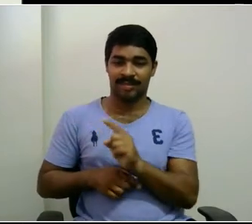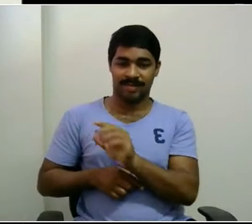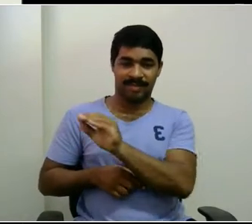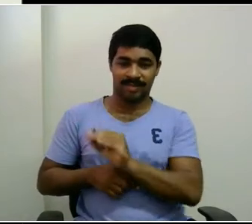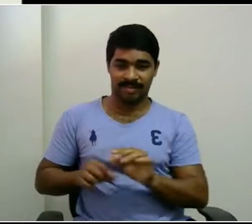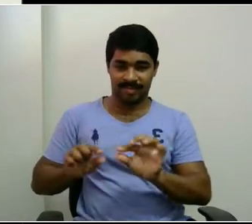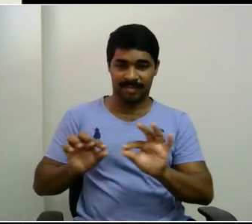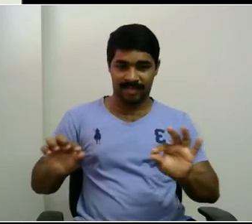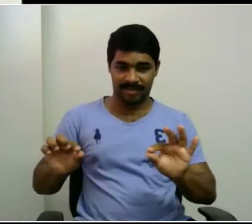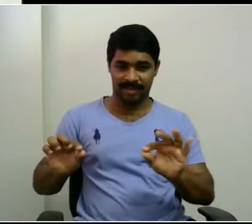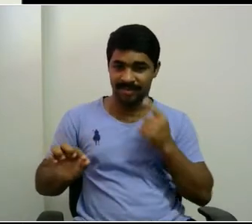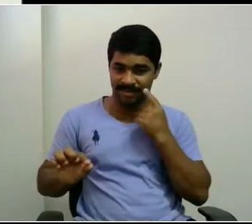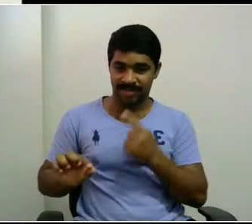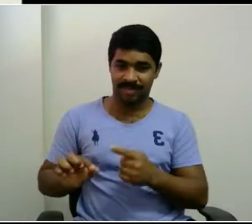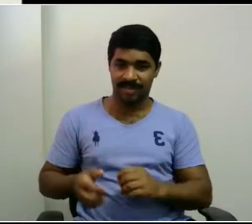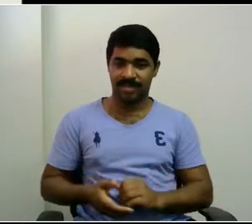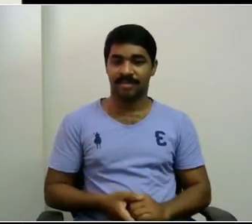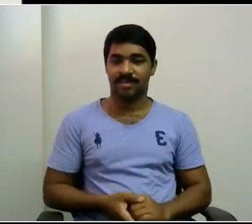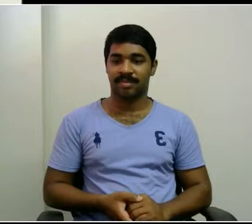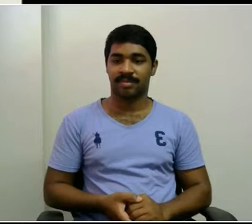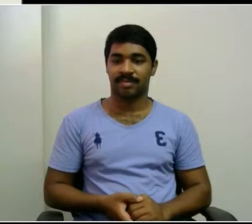e fechado aqui no 0.